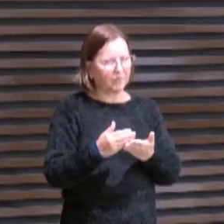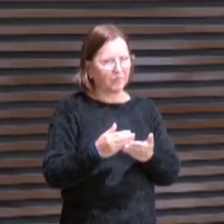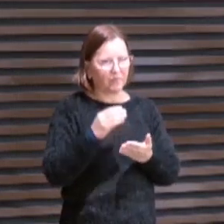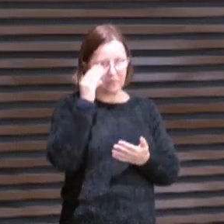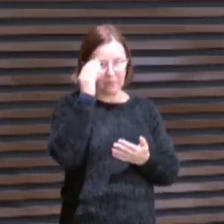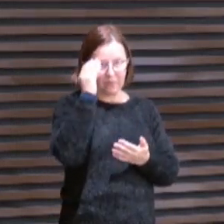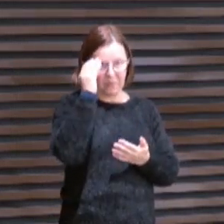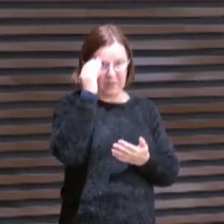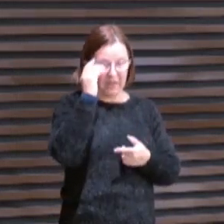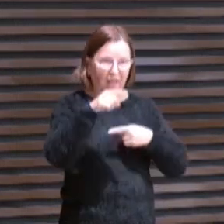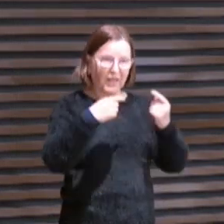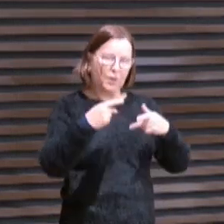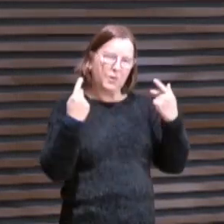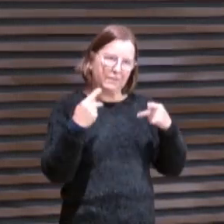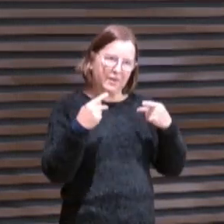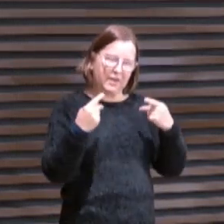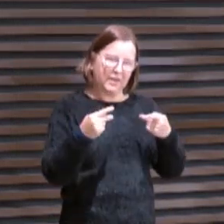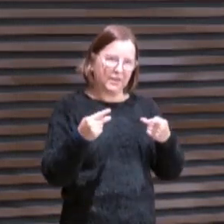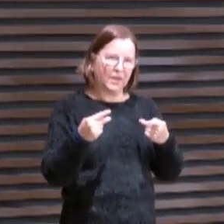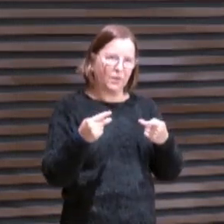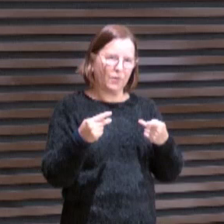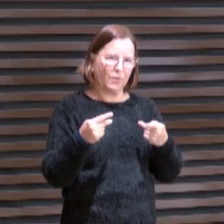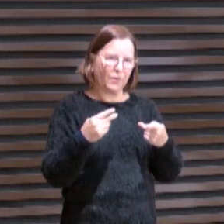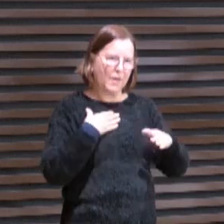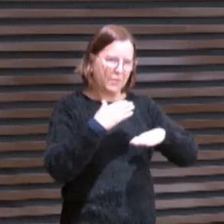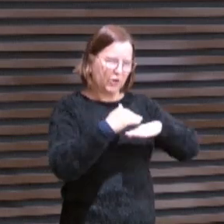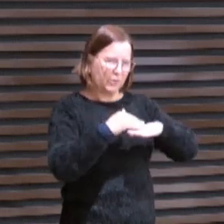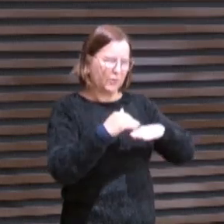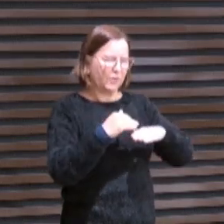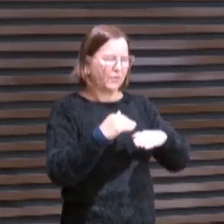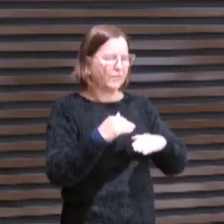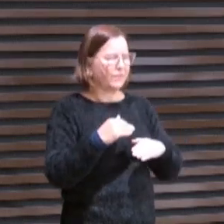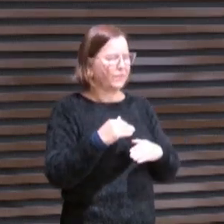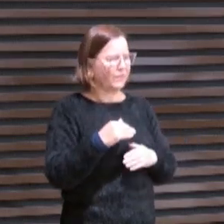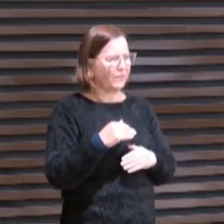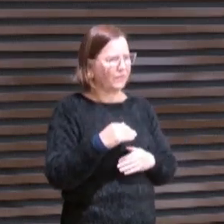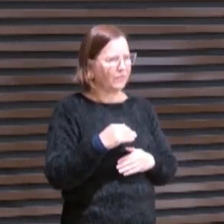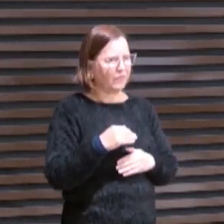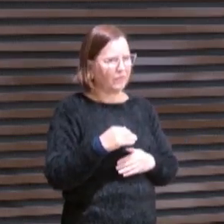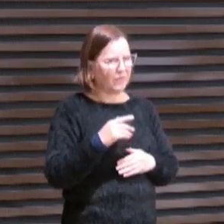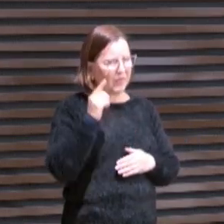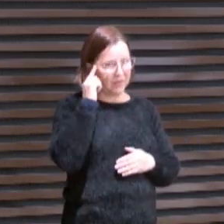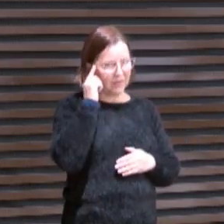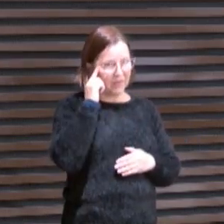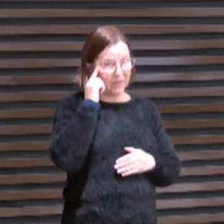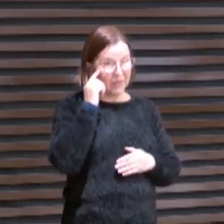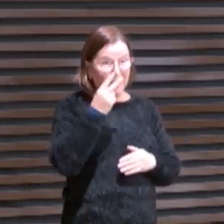Depois da pregação, ele me chamou e disse: Glênio, veja o que Deus me